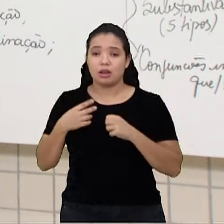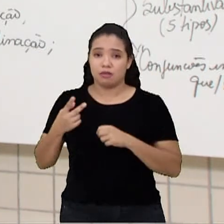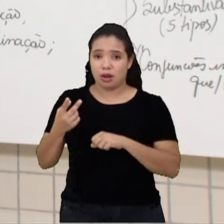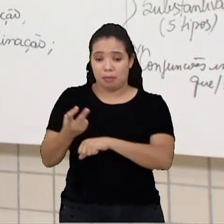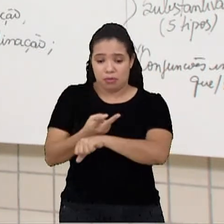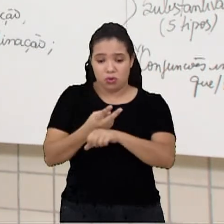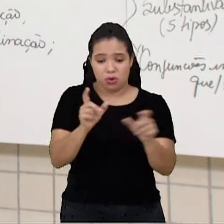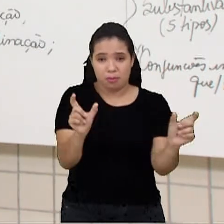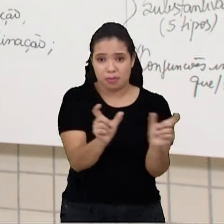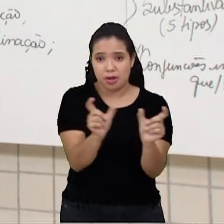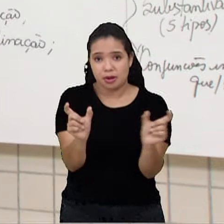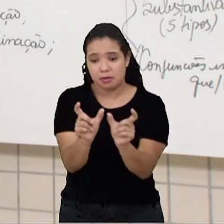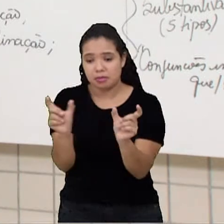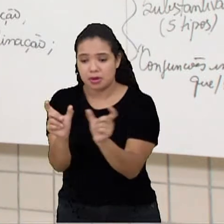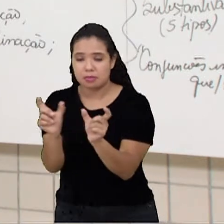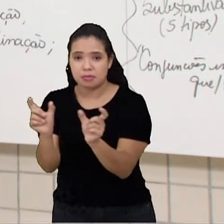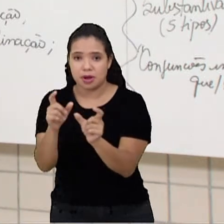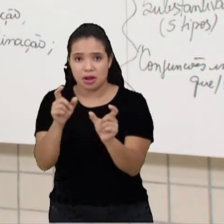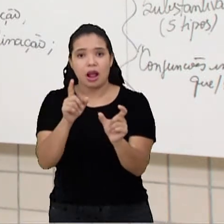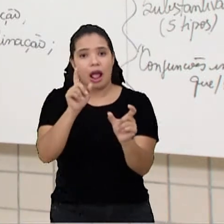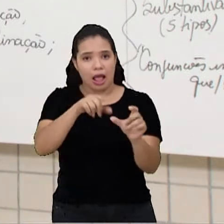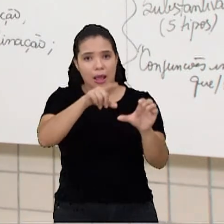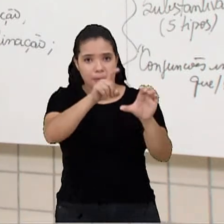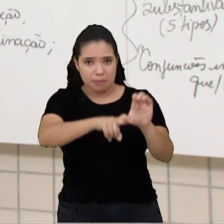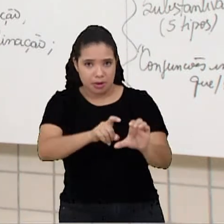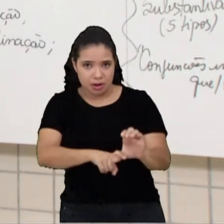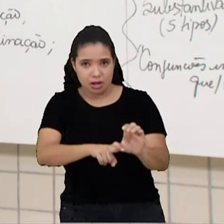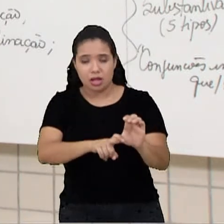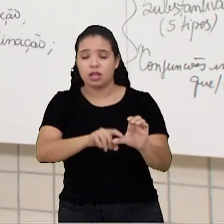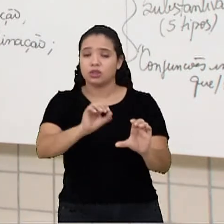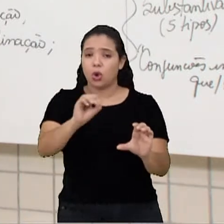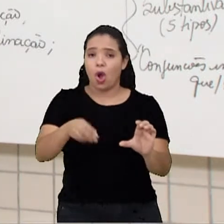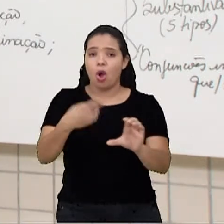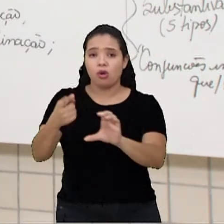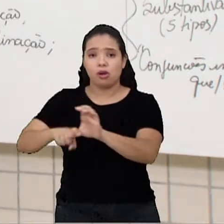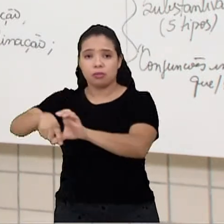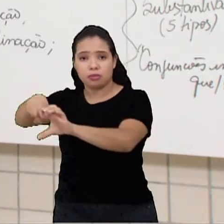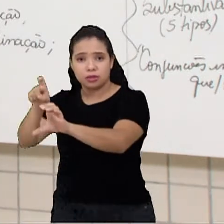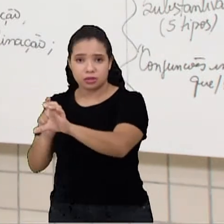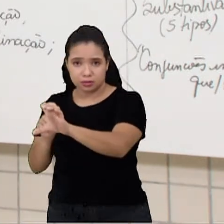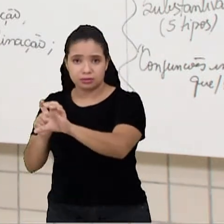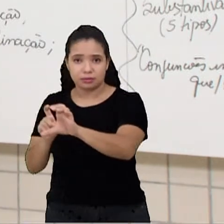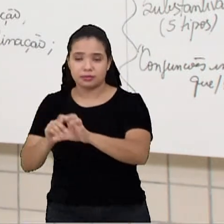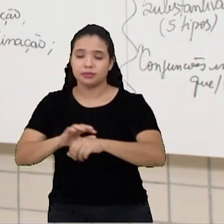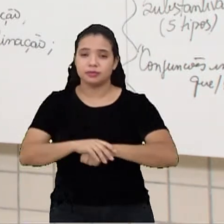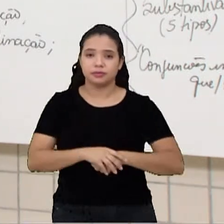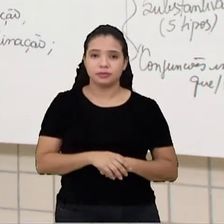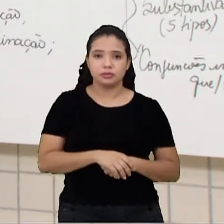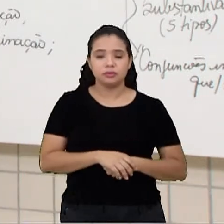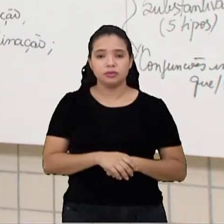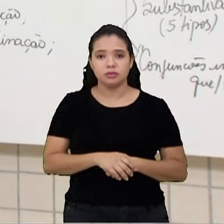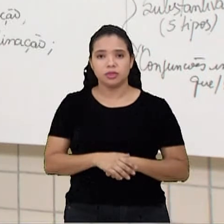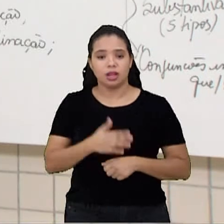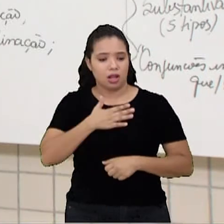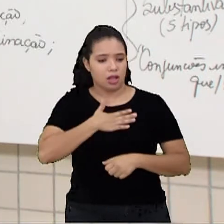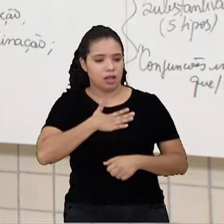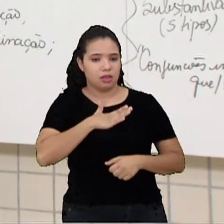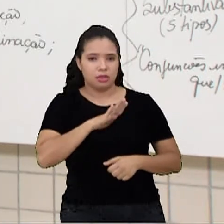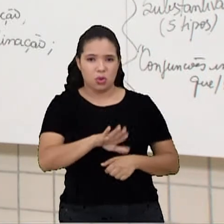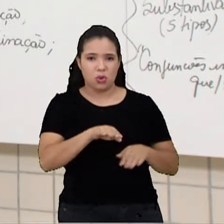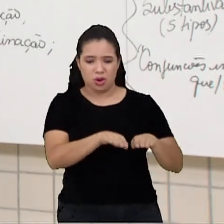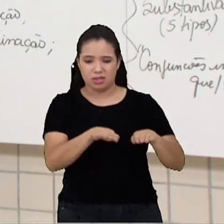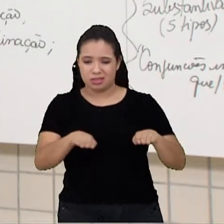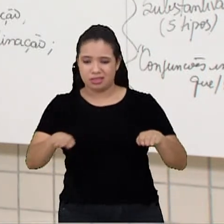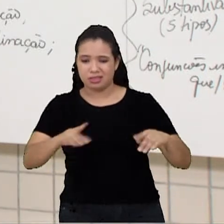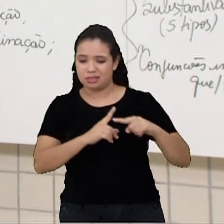das frases para você saber se aquele período é composto por coordenação ou por subordinação, tá? Não gosto de cemitério,